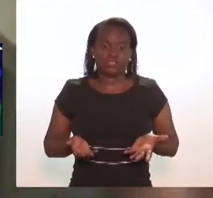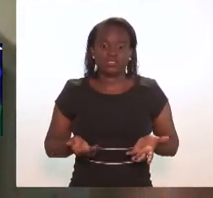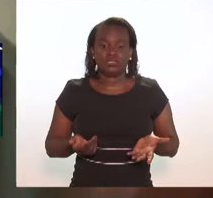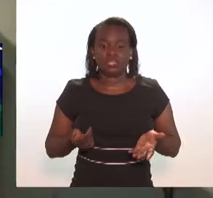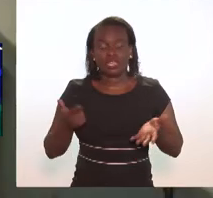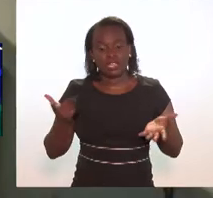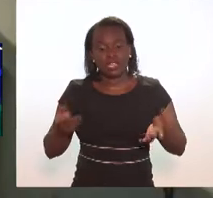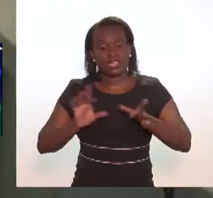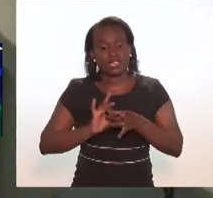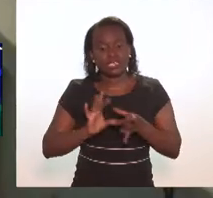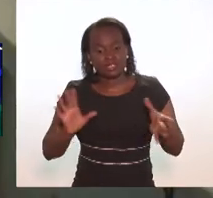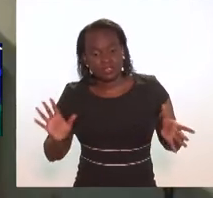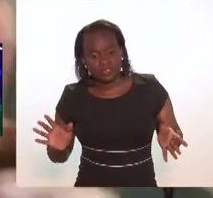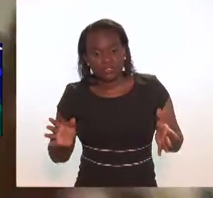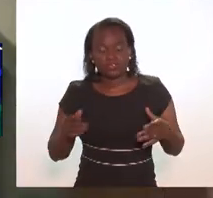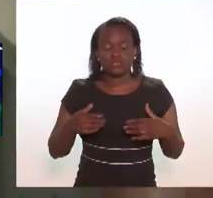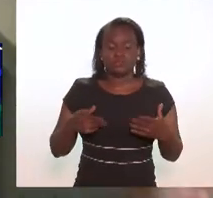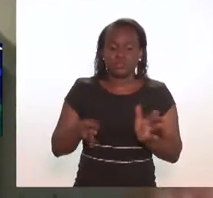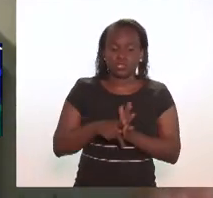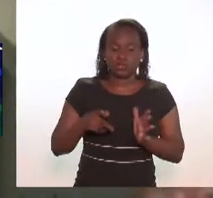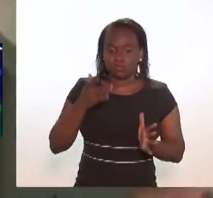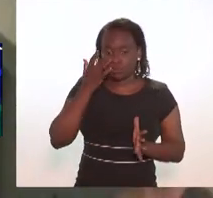público, quer seja no mundo